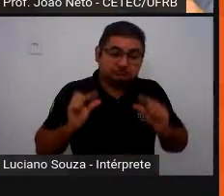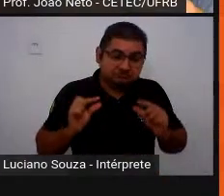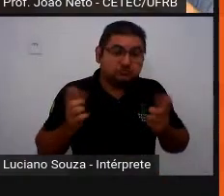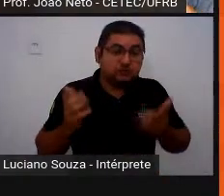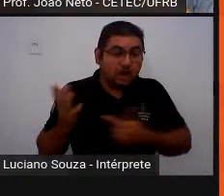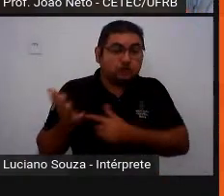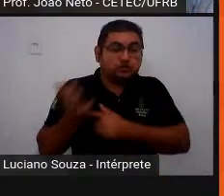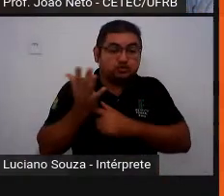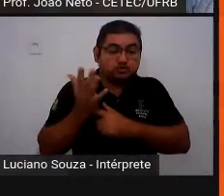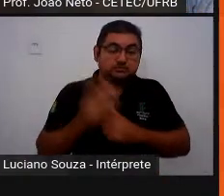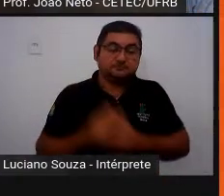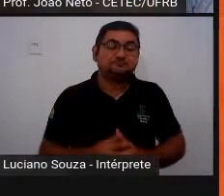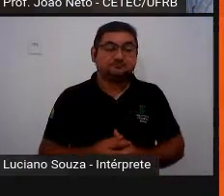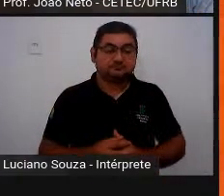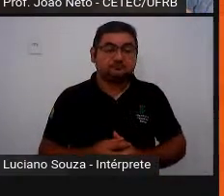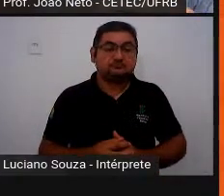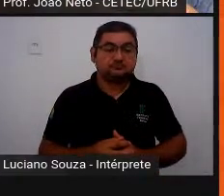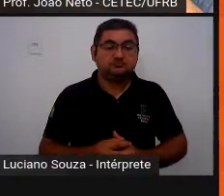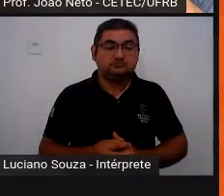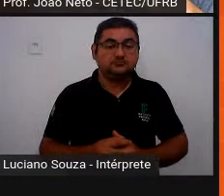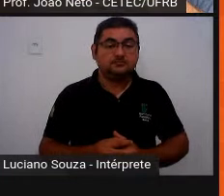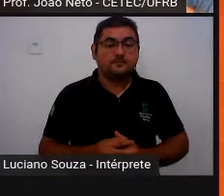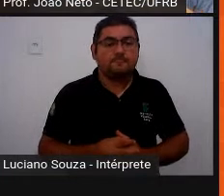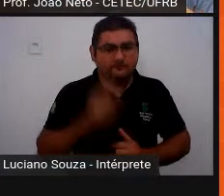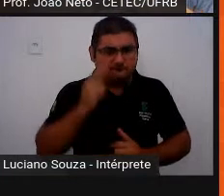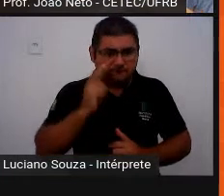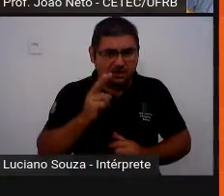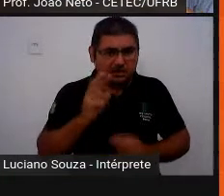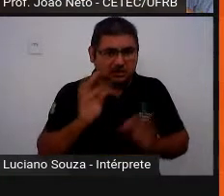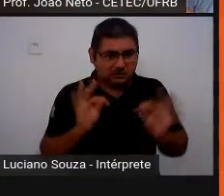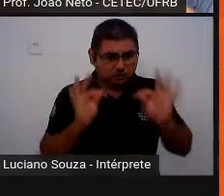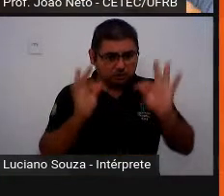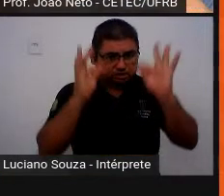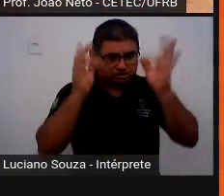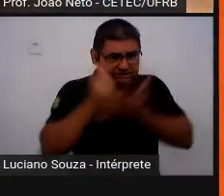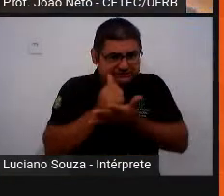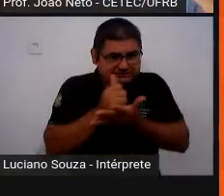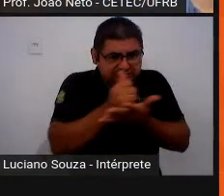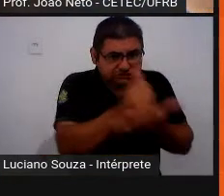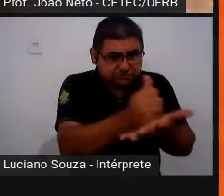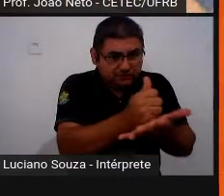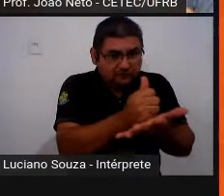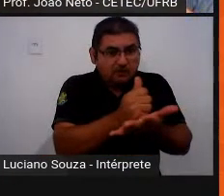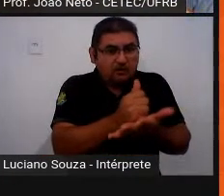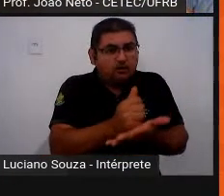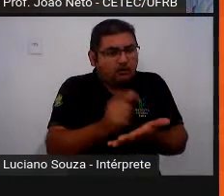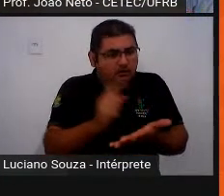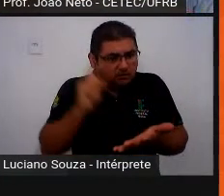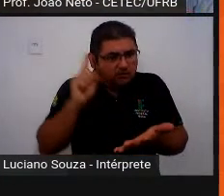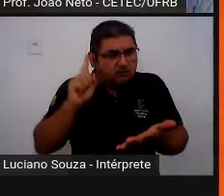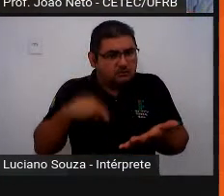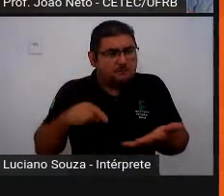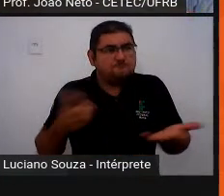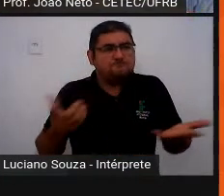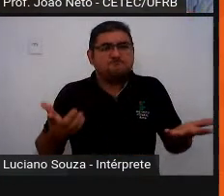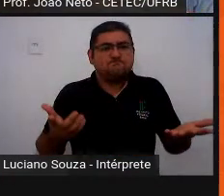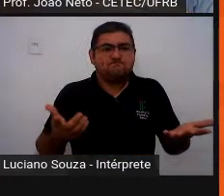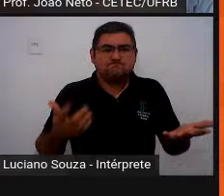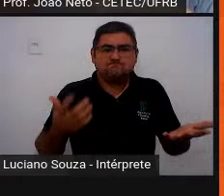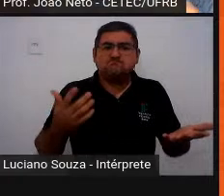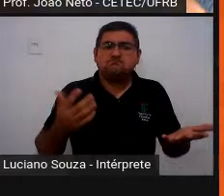a a tecnologia assistiva ela e ainda mais a